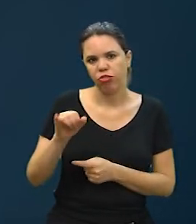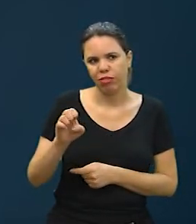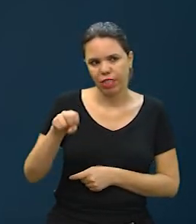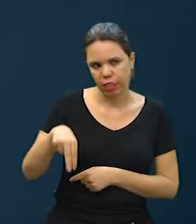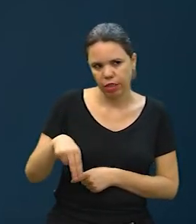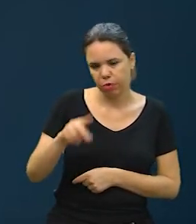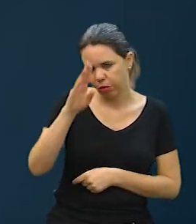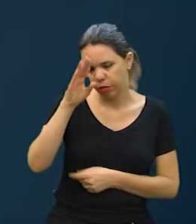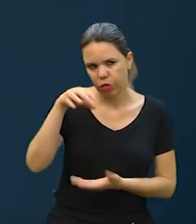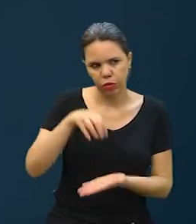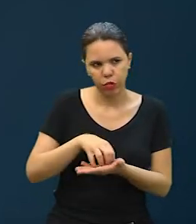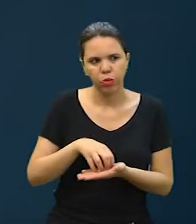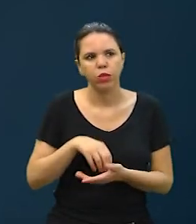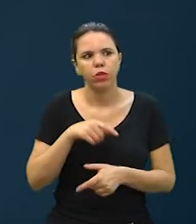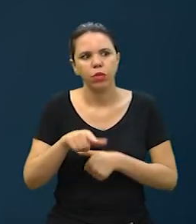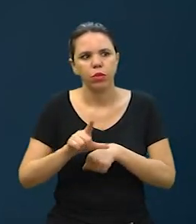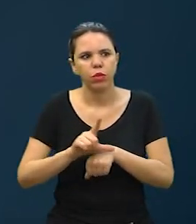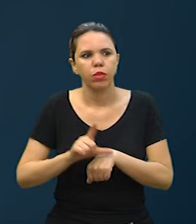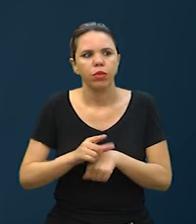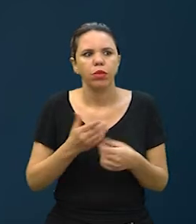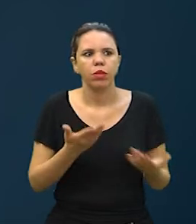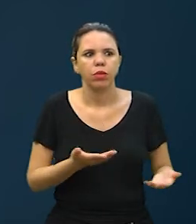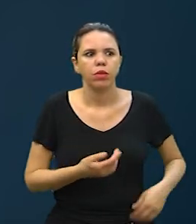rede. Ela